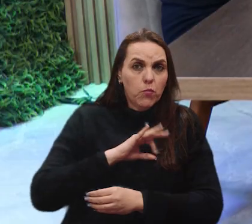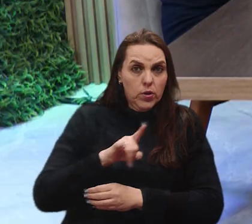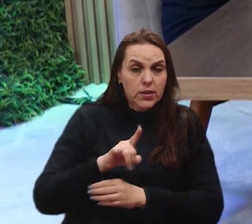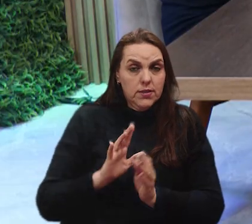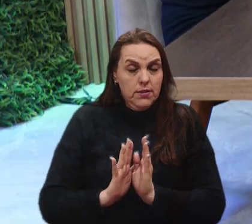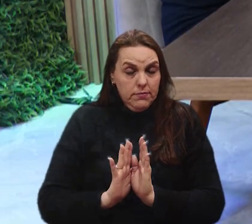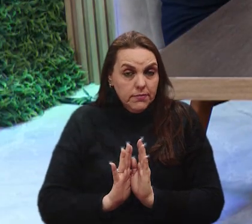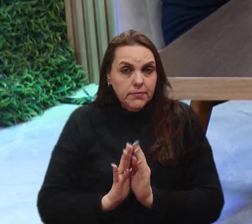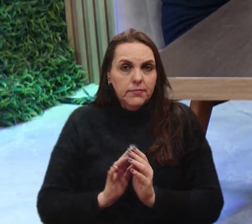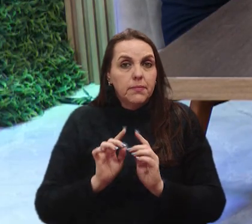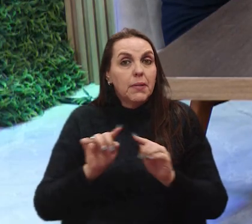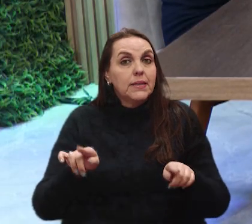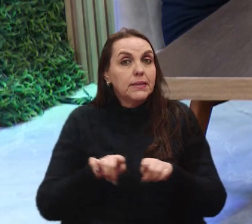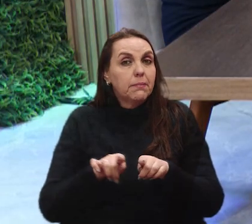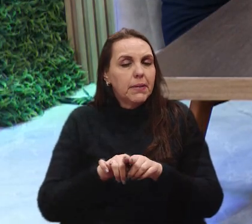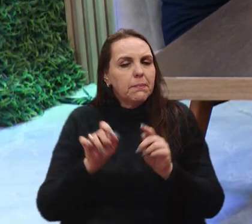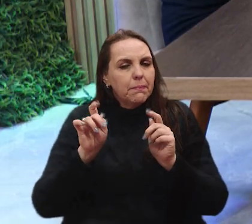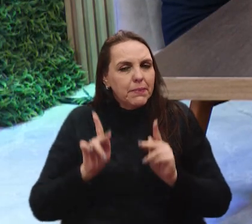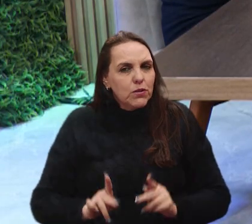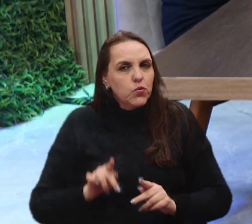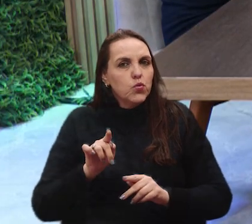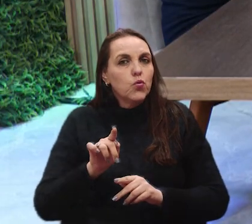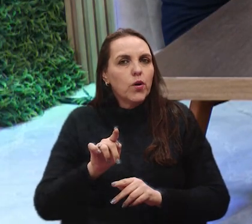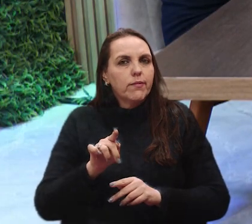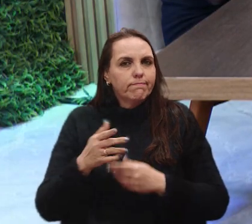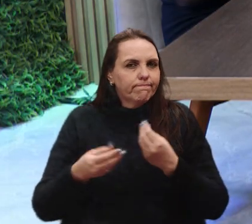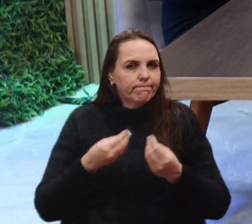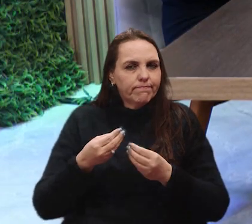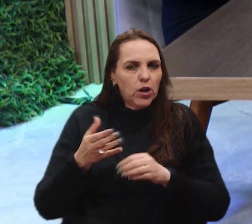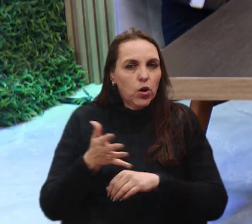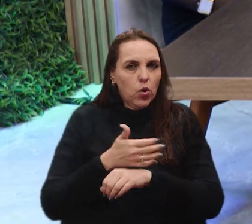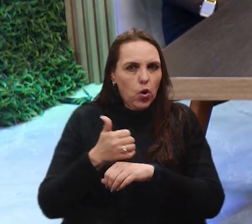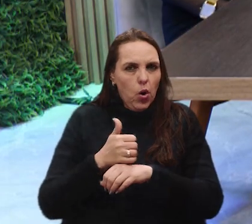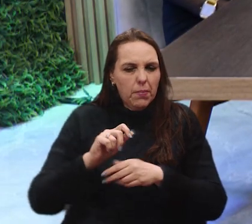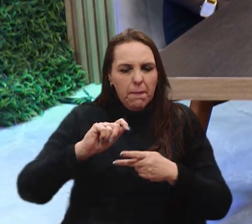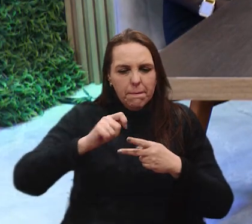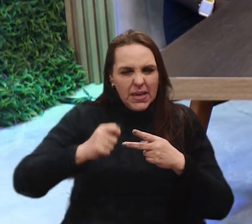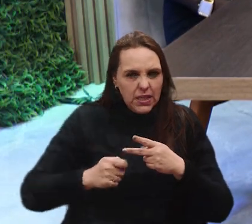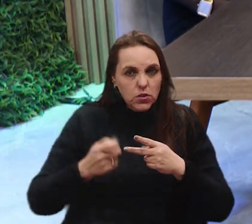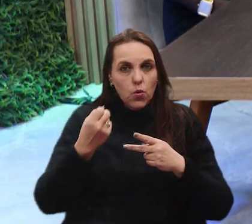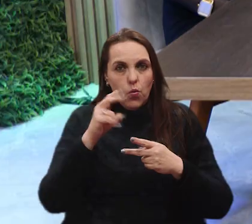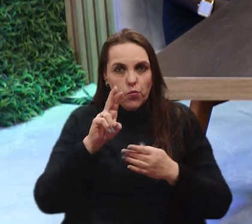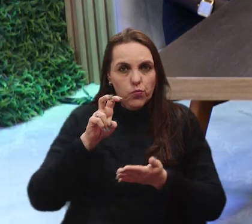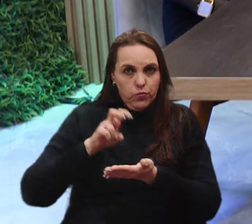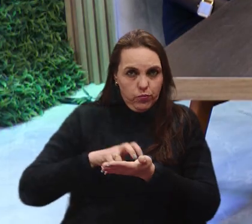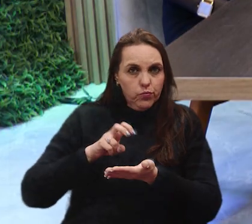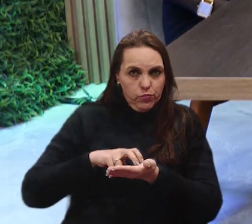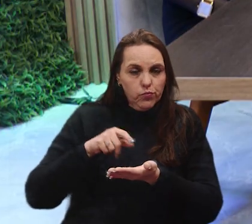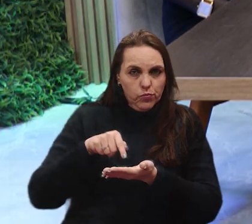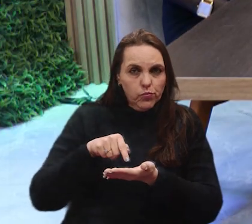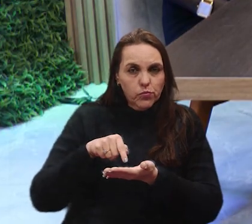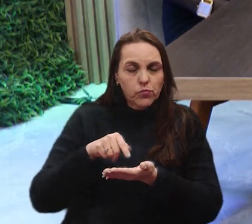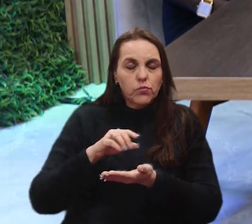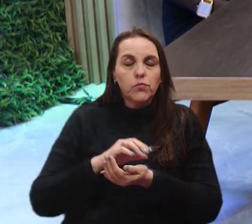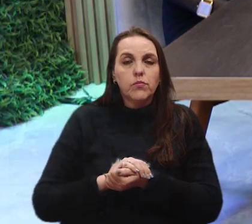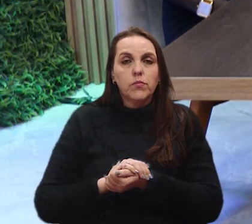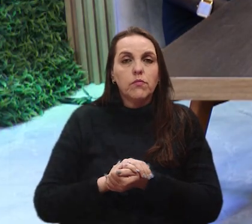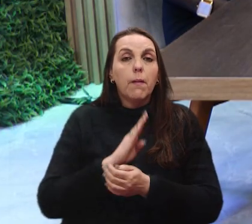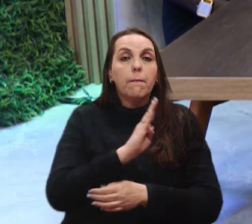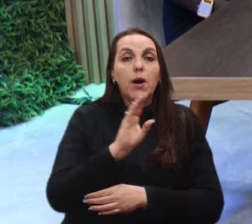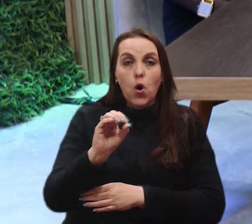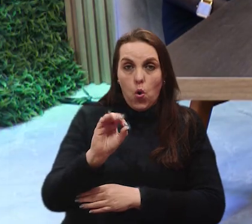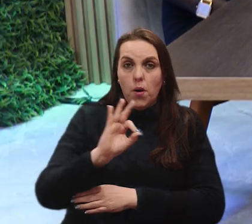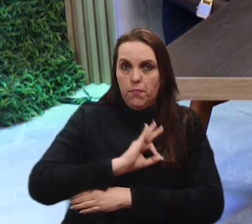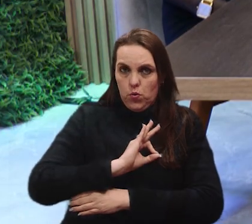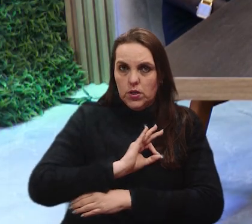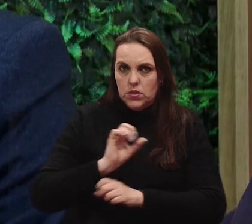porém também, tá? Às vezes a pessoa vai... quando cai um golpe desse de Pix ou de conta, tu vai fazer o boletim de ocorrência na